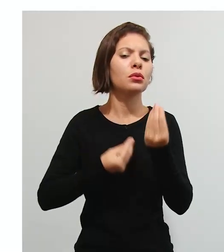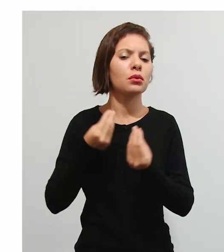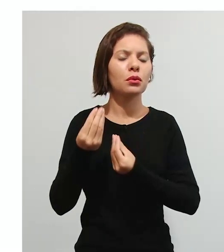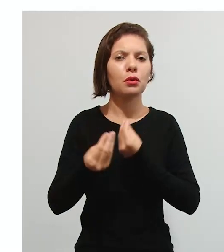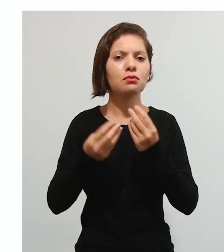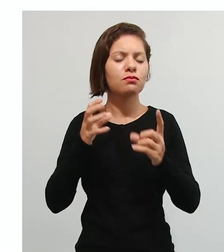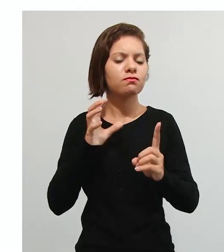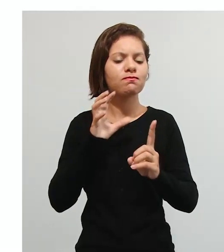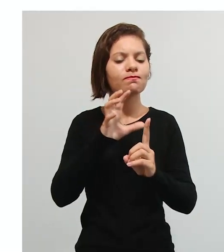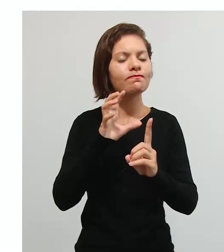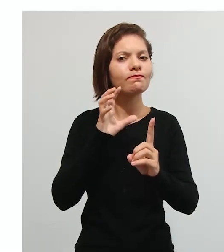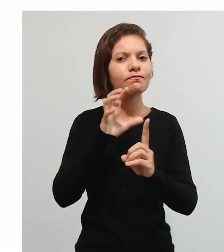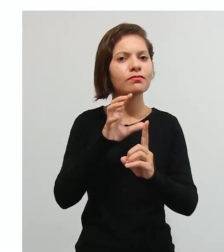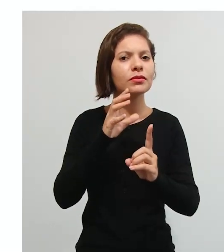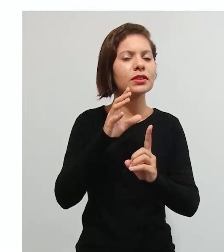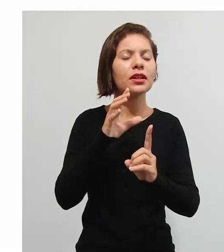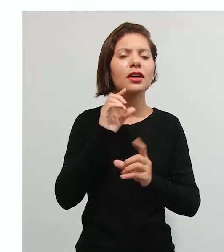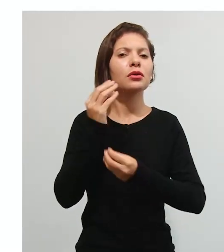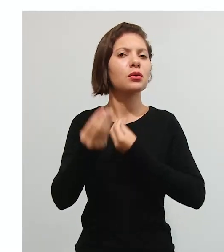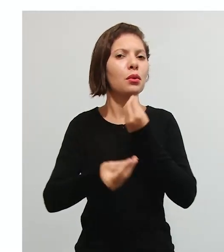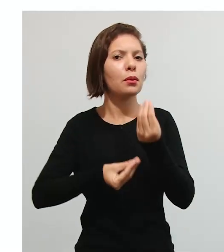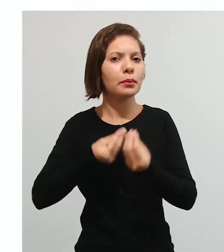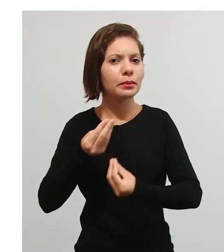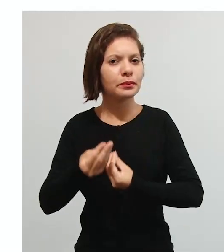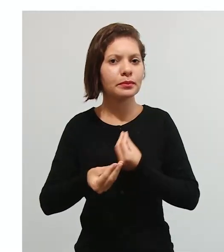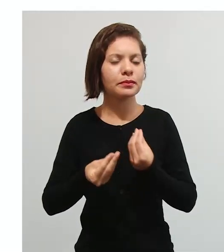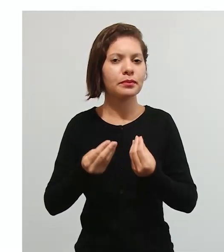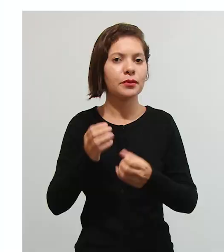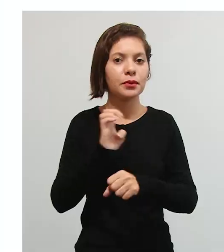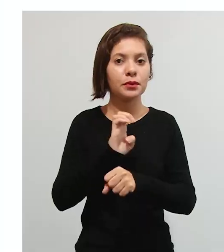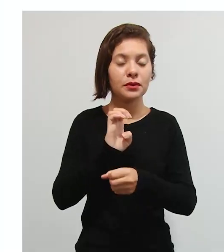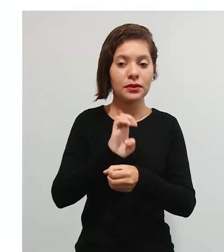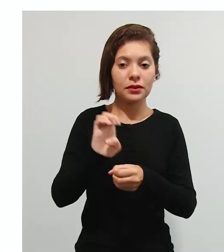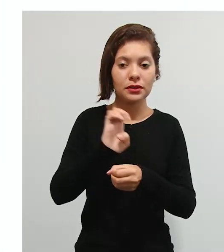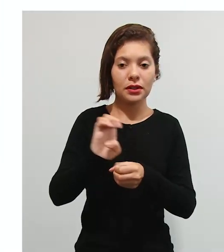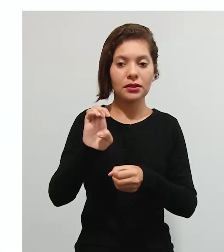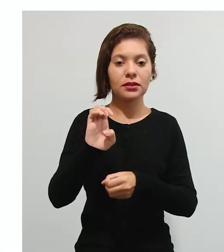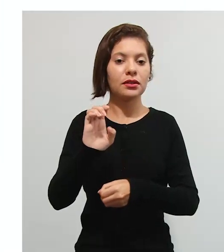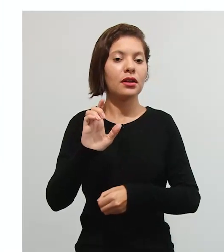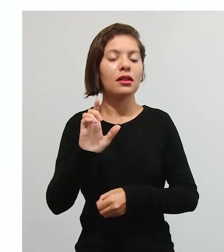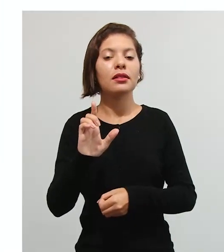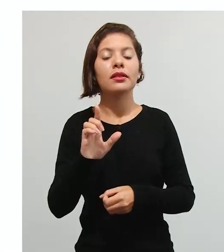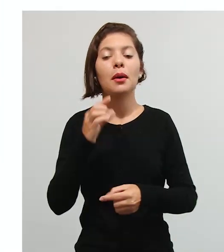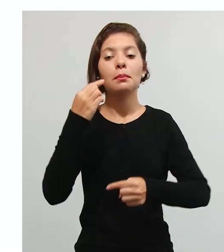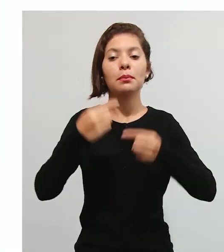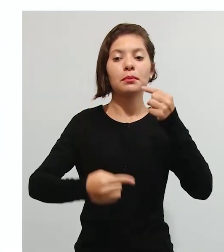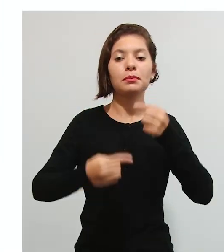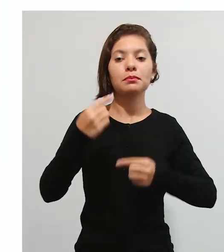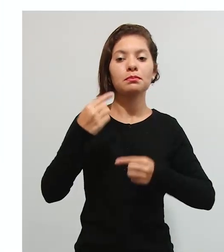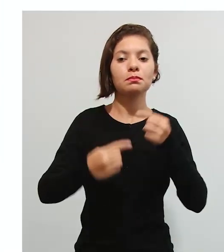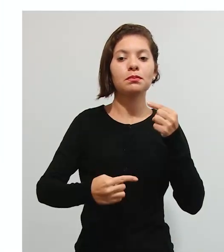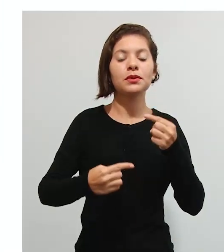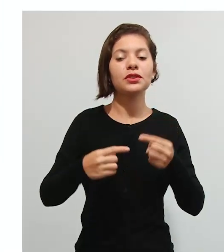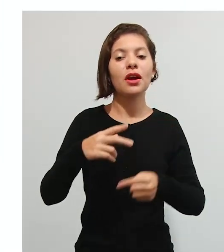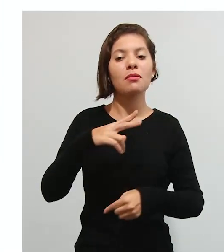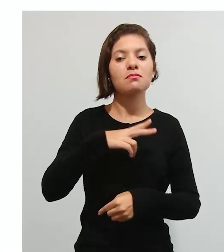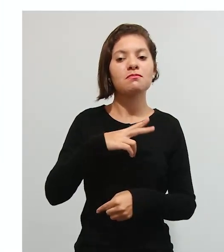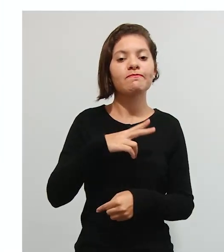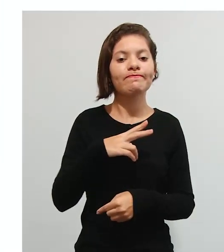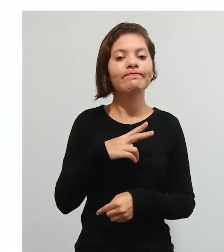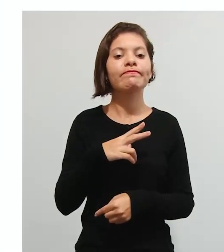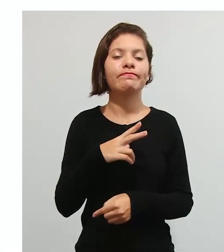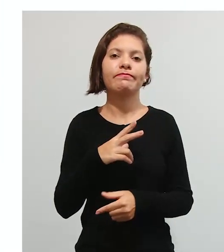vai interferir nos estados? Vai interferir nas políticas de privatizações. E